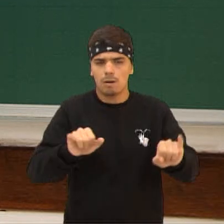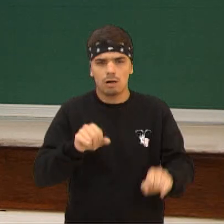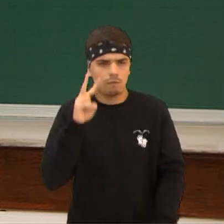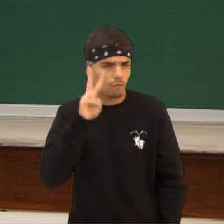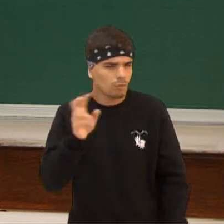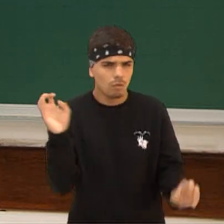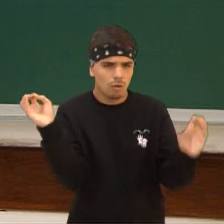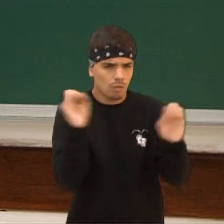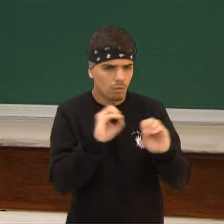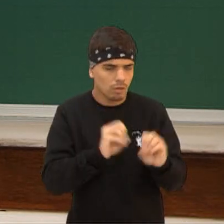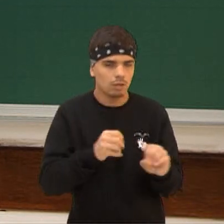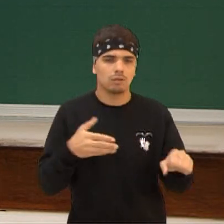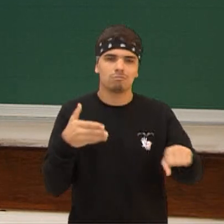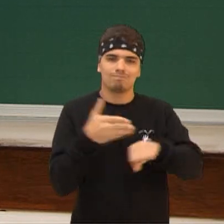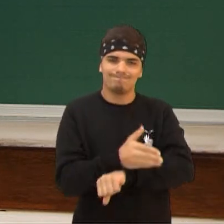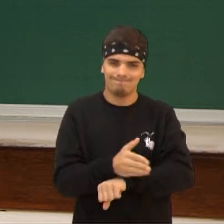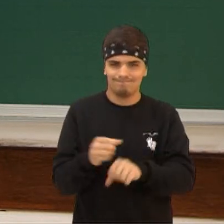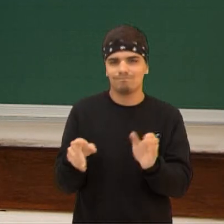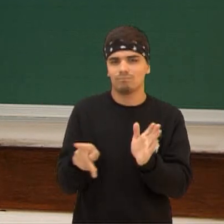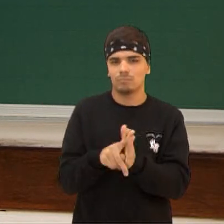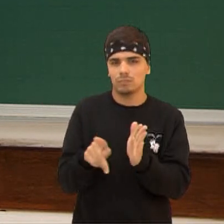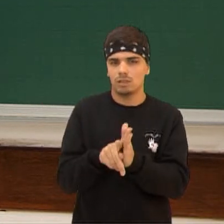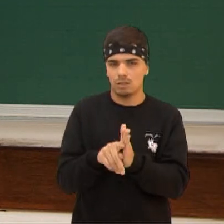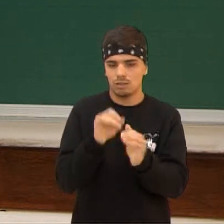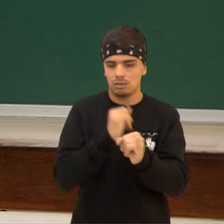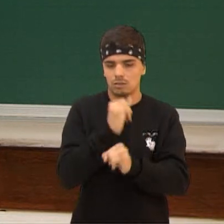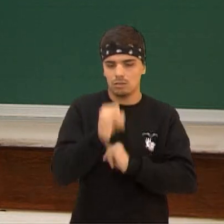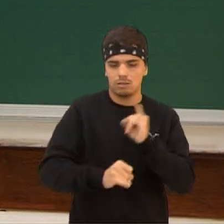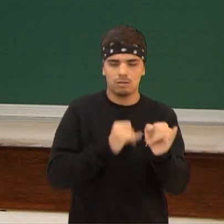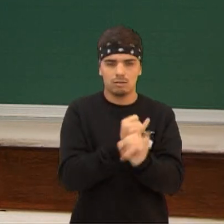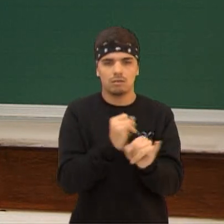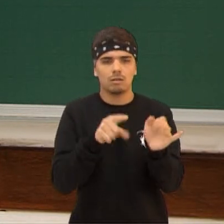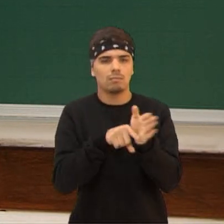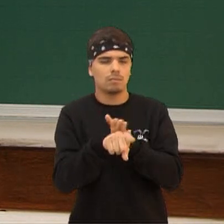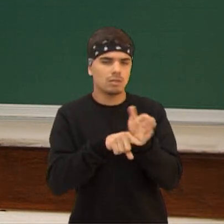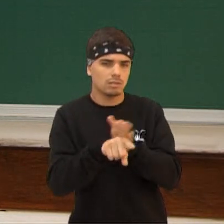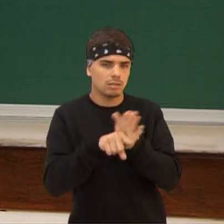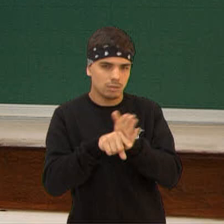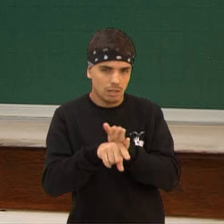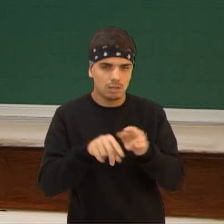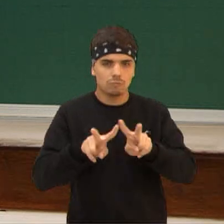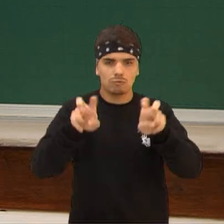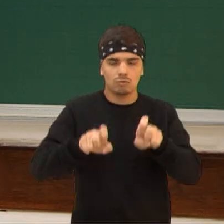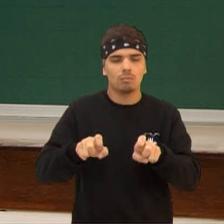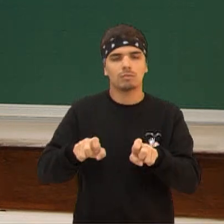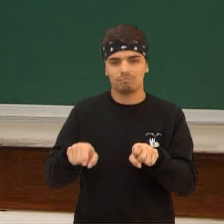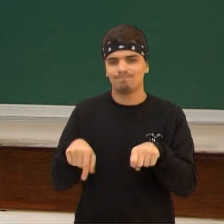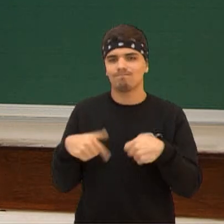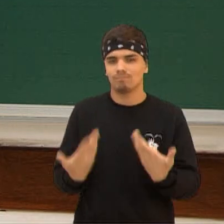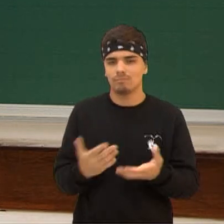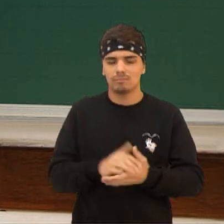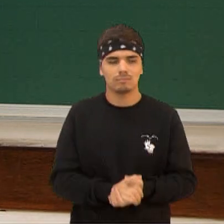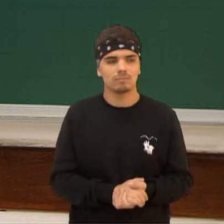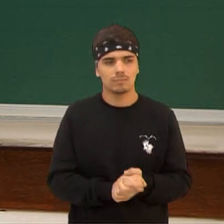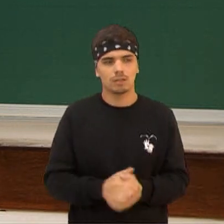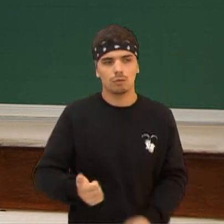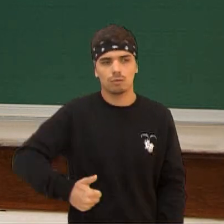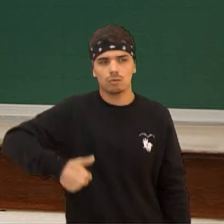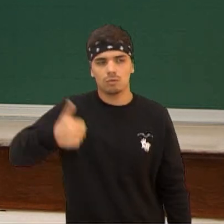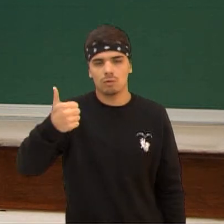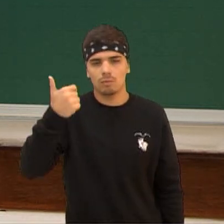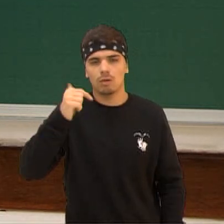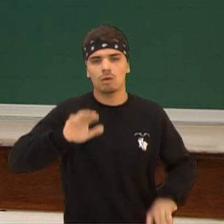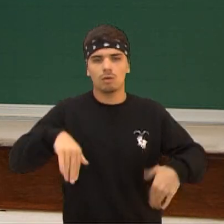viu nada? Então sai um pouquinho do WhatsApp e vai dar uma pesquisada, vai ler um pouquinho sobre os assuntos. Né? Então, número 1, quando